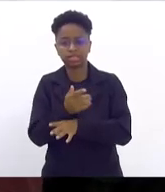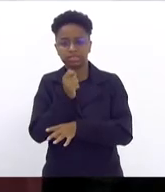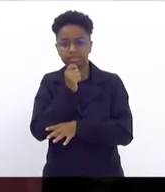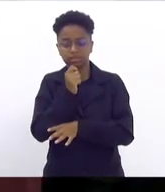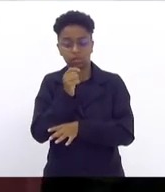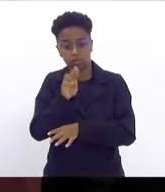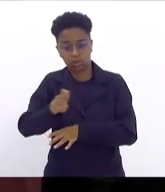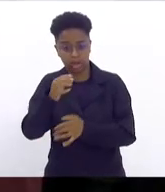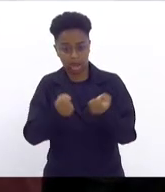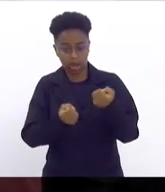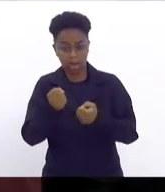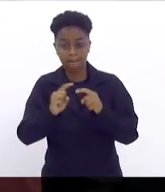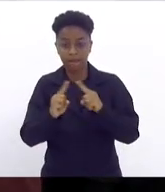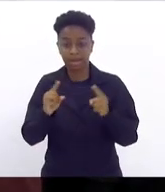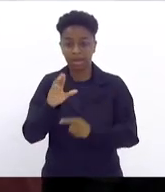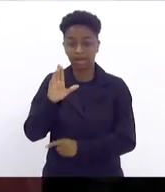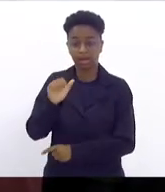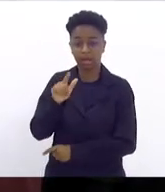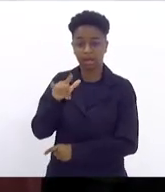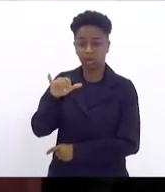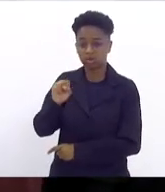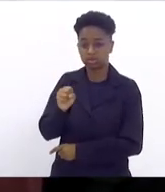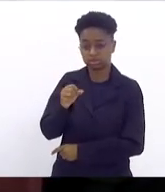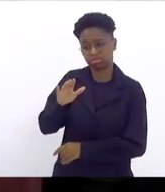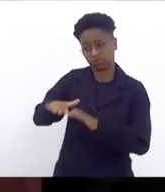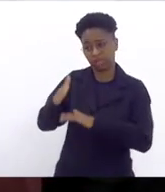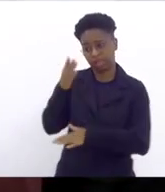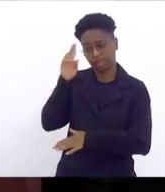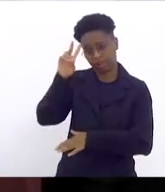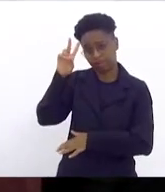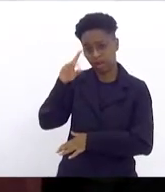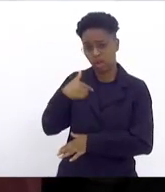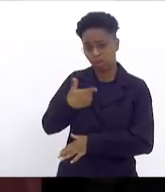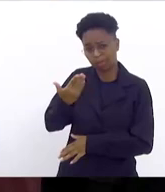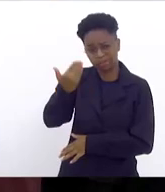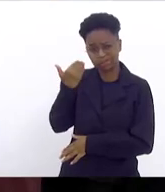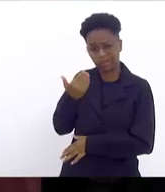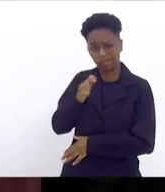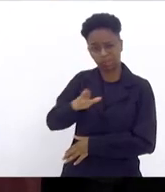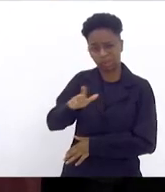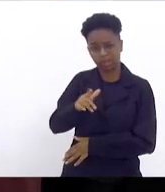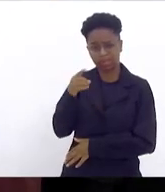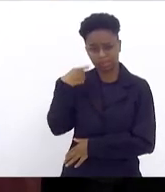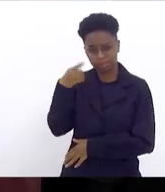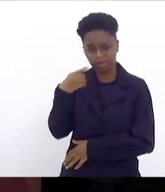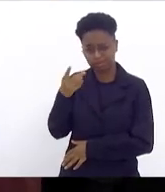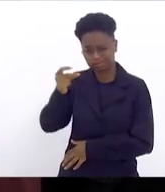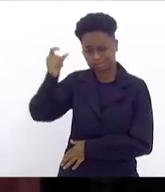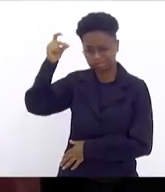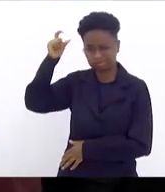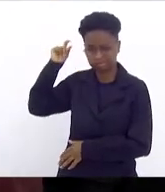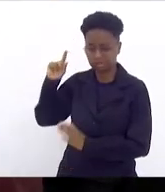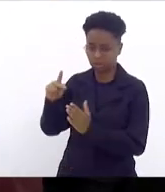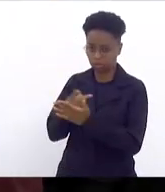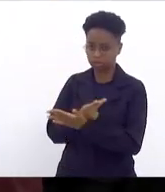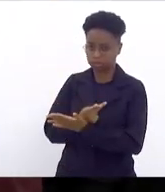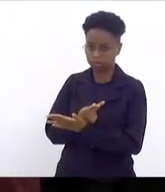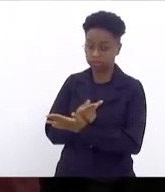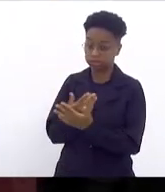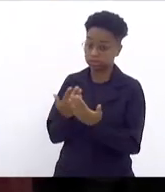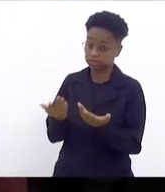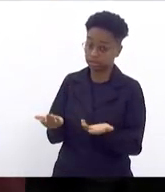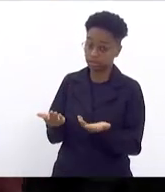quer de lembrar. Eu não era nem deputado, era deputada Solange Amaral. Faz tempo.